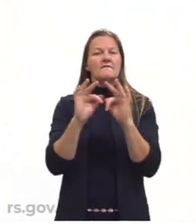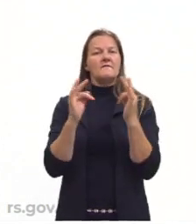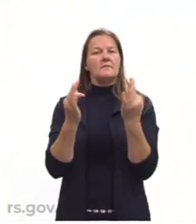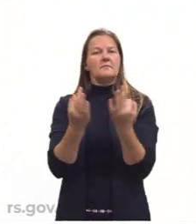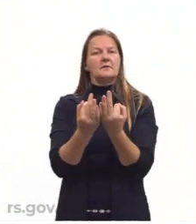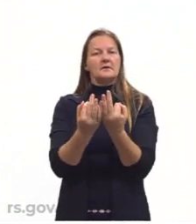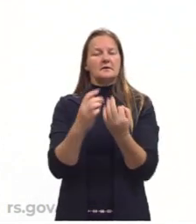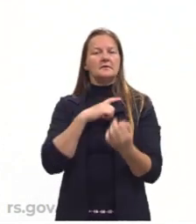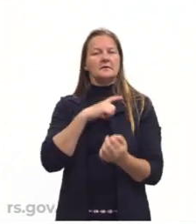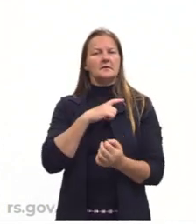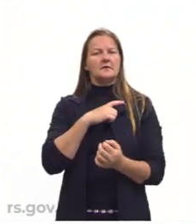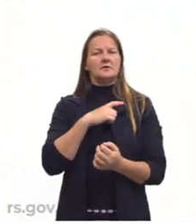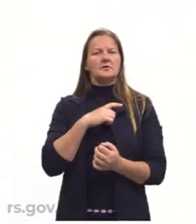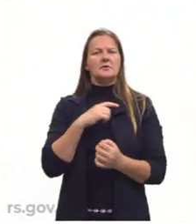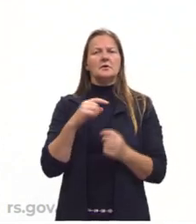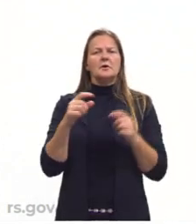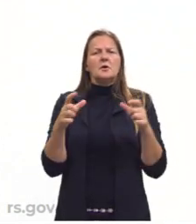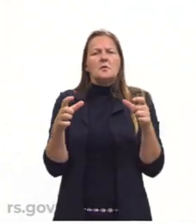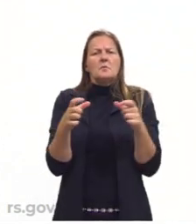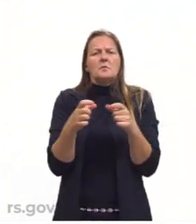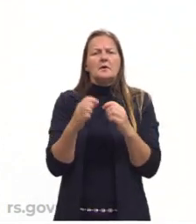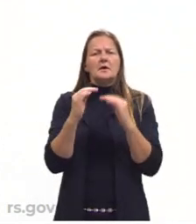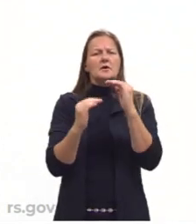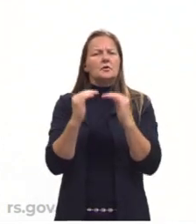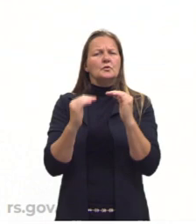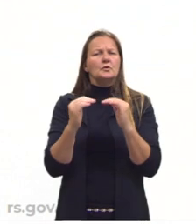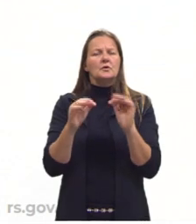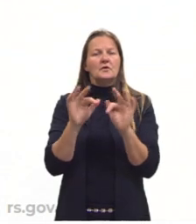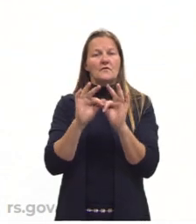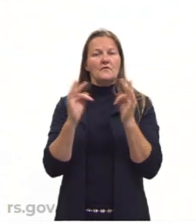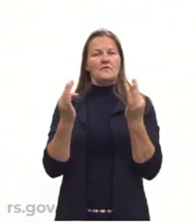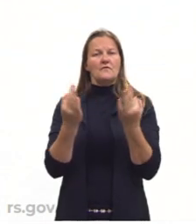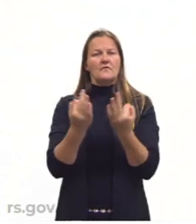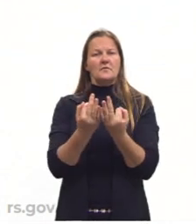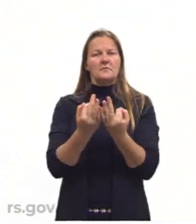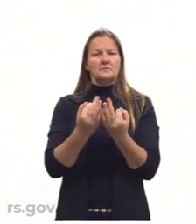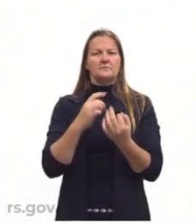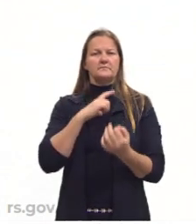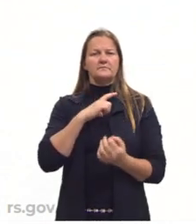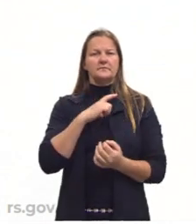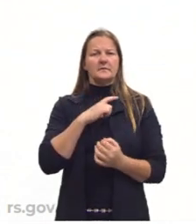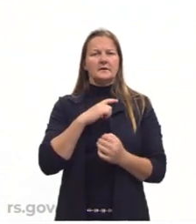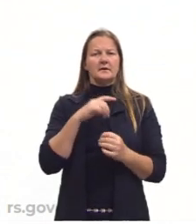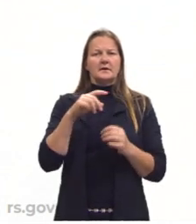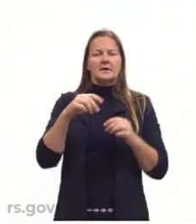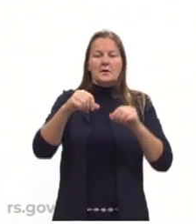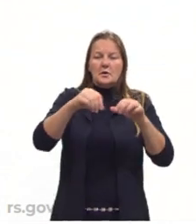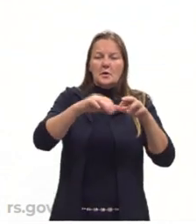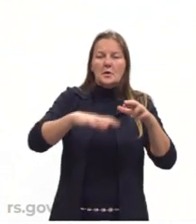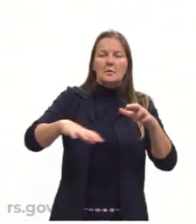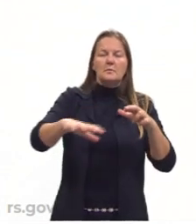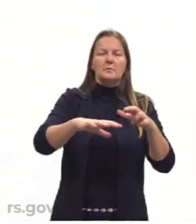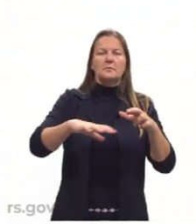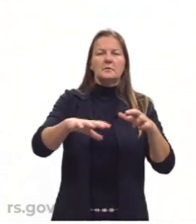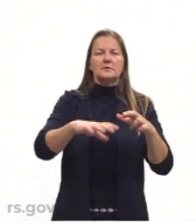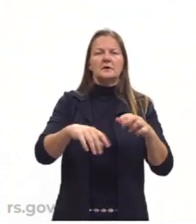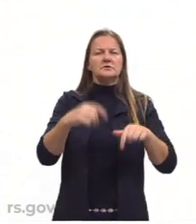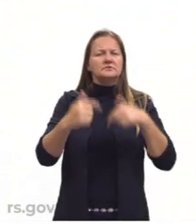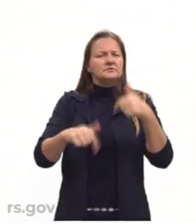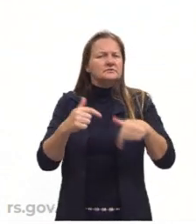que ela é pautada então não uma pequena escala né propriedade familiar são aquelas propriedades então que uma família